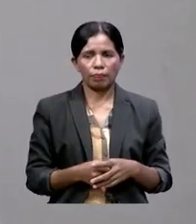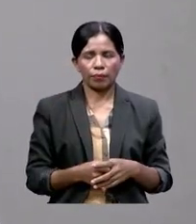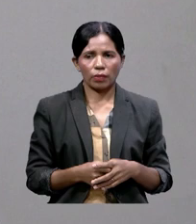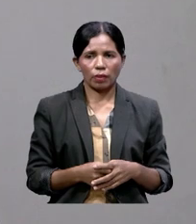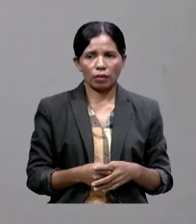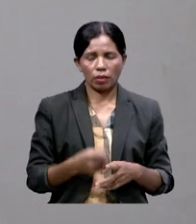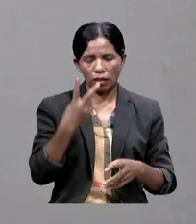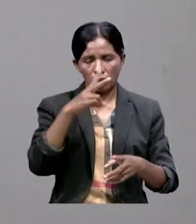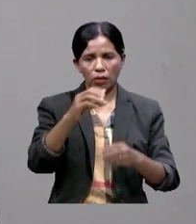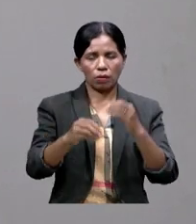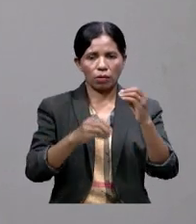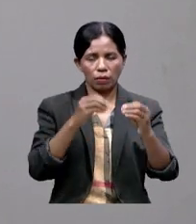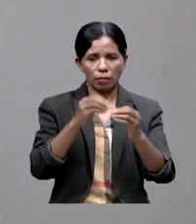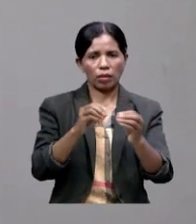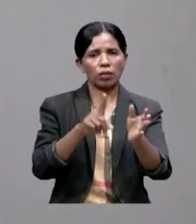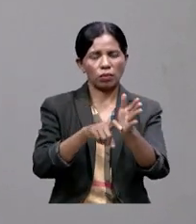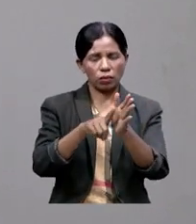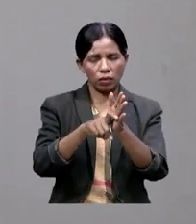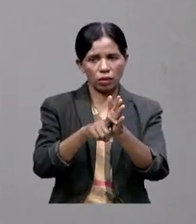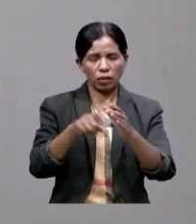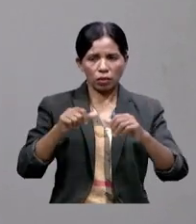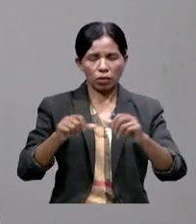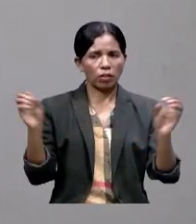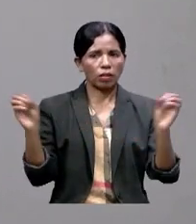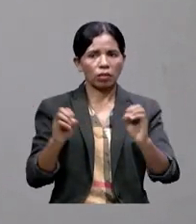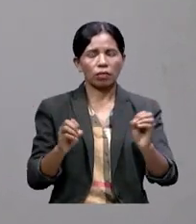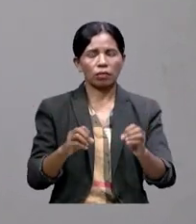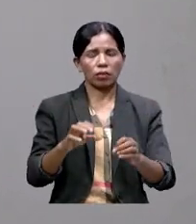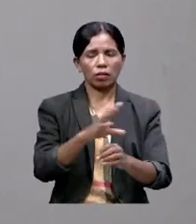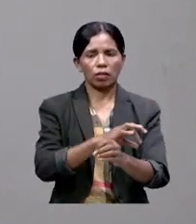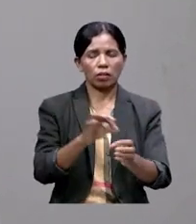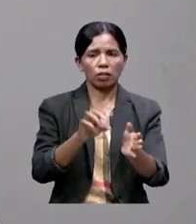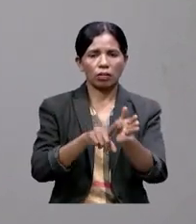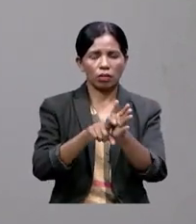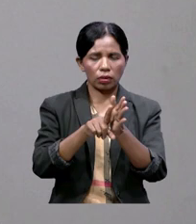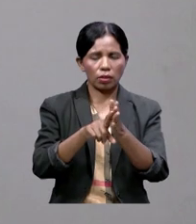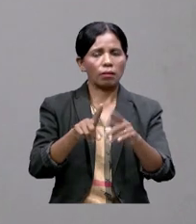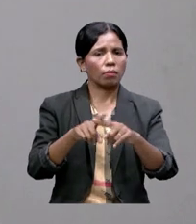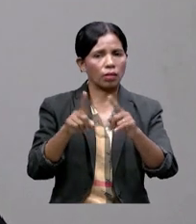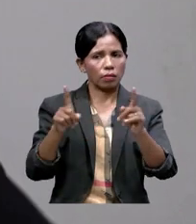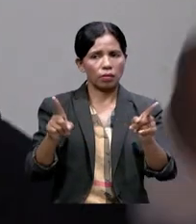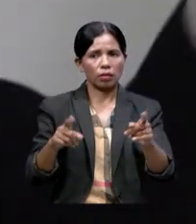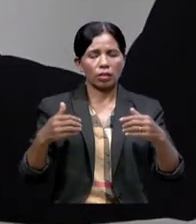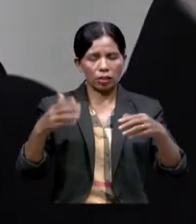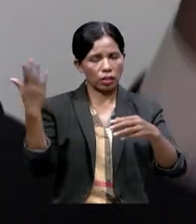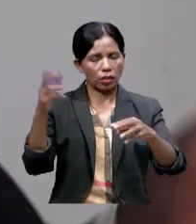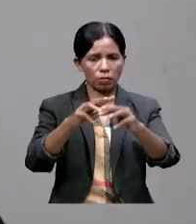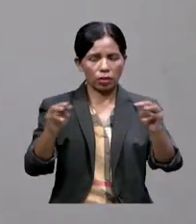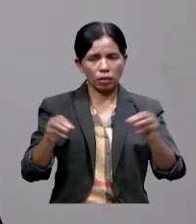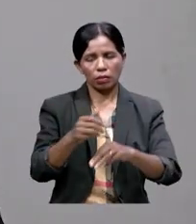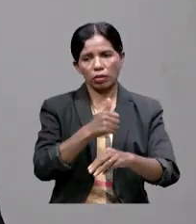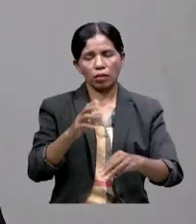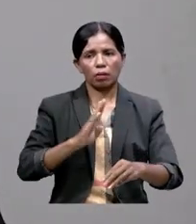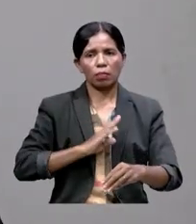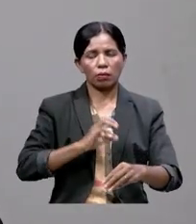be moras, peste, nene, la oje, te gafanhoto, la oje, lactaro, mai be, e o município balon, anse bobonarne,